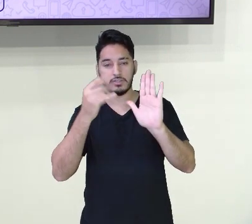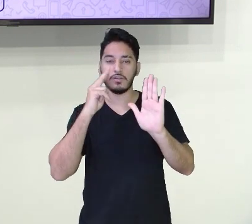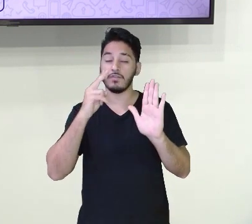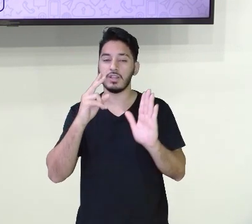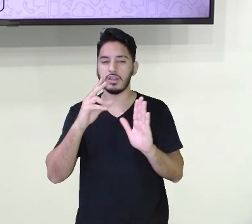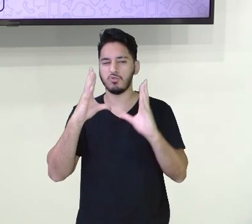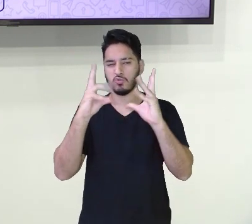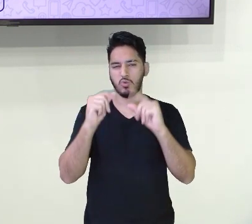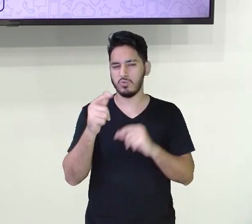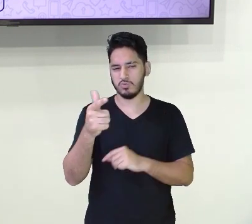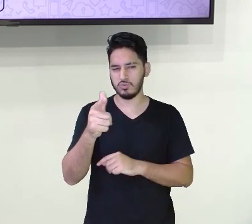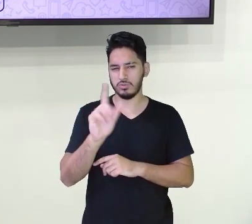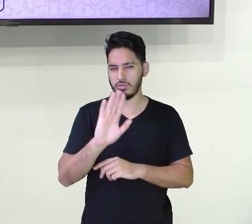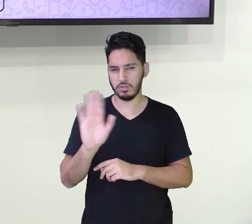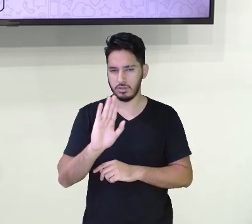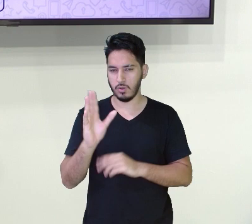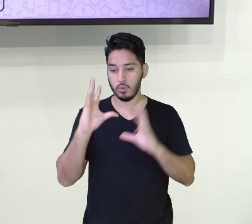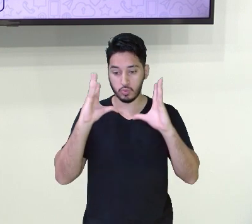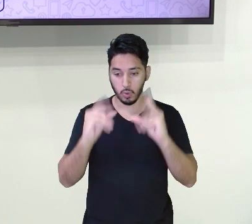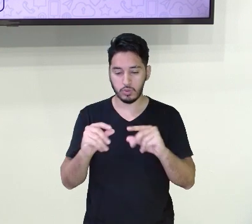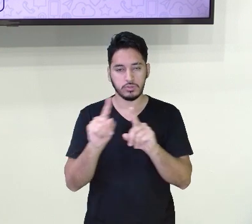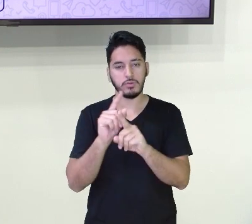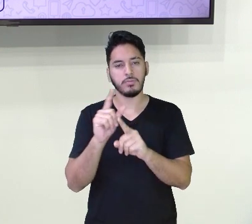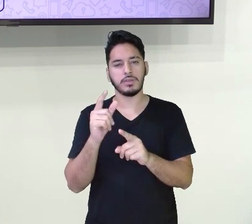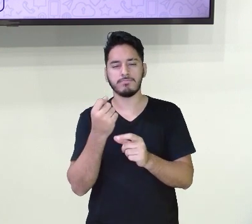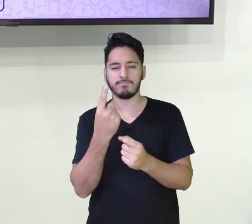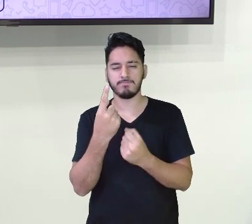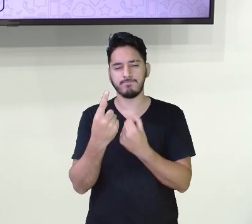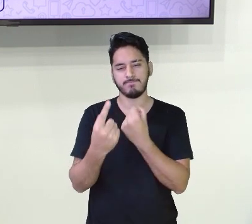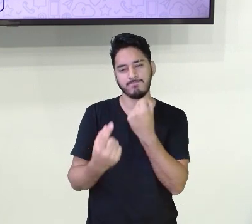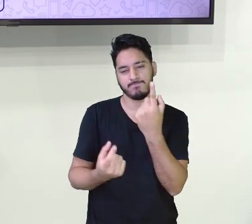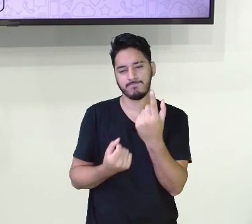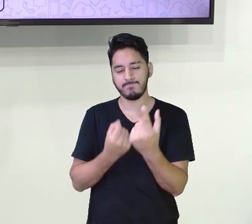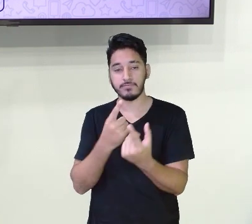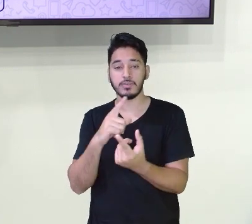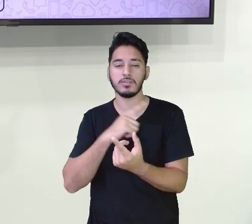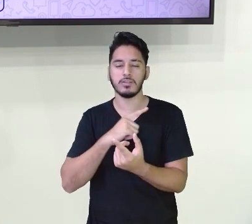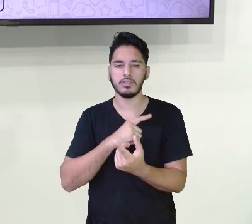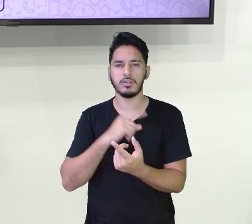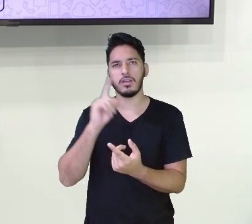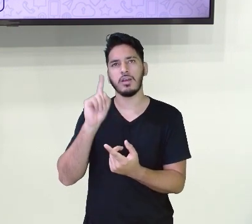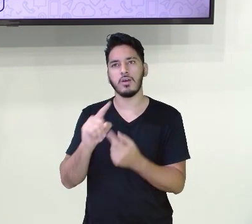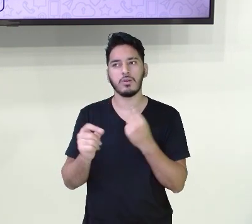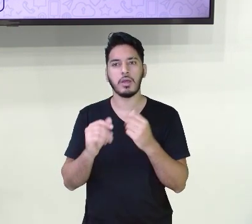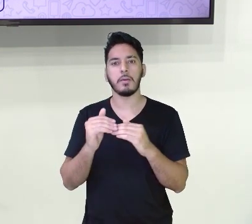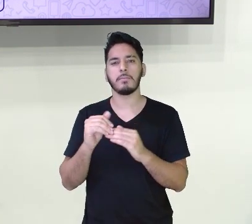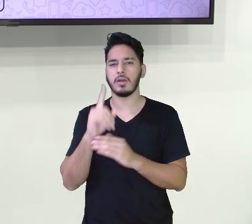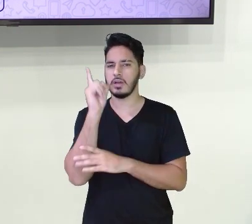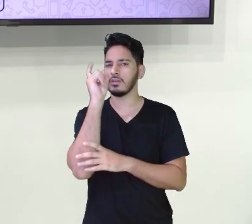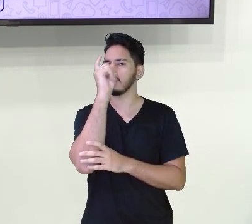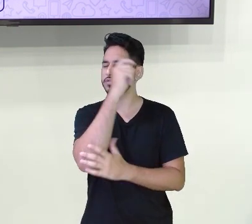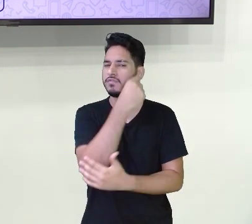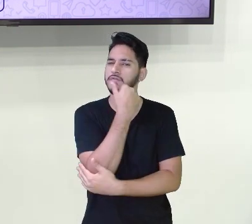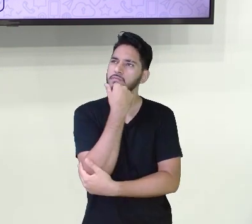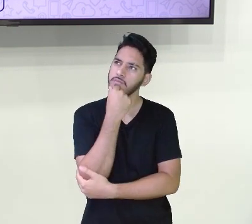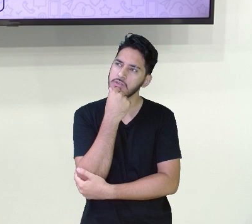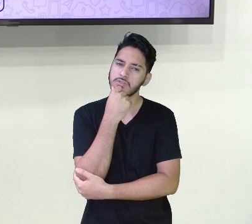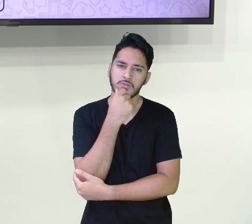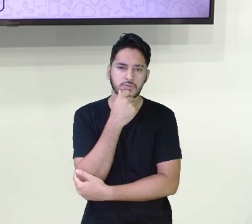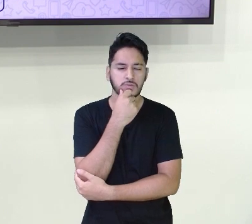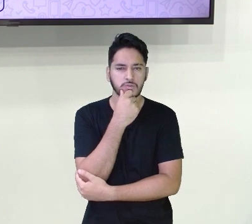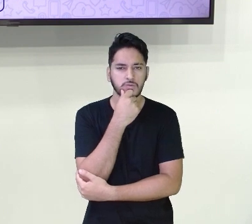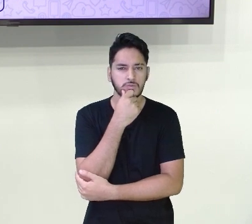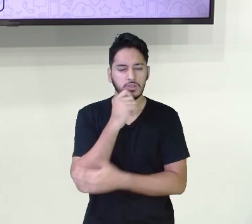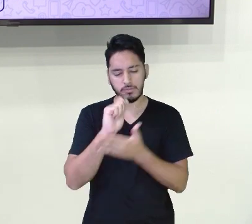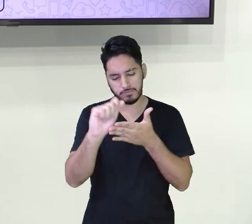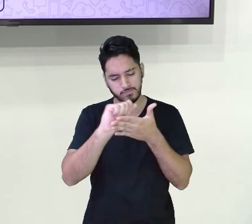que nem todos têm rima, não. Mas ele se preocupou em fazer isso. É até um trabalho mais difícil, né, de fazer, de construir uma